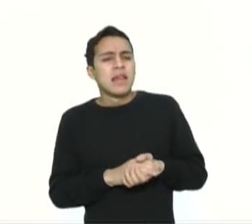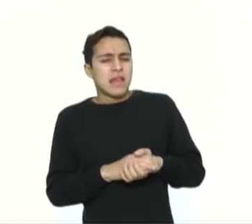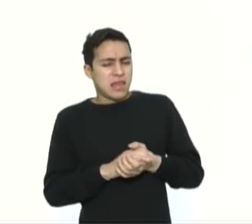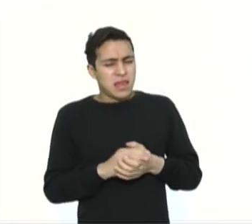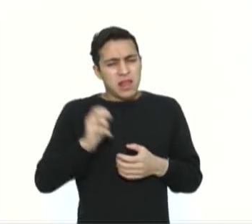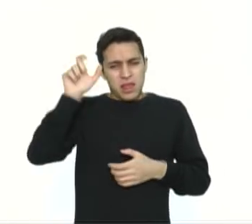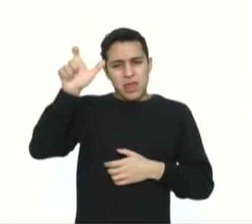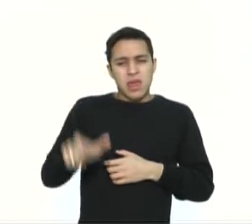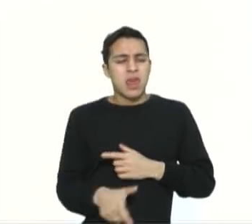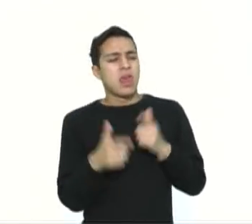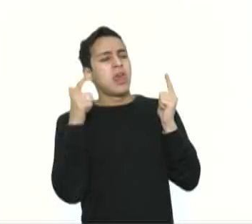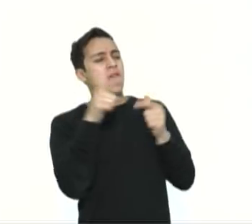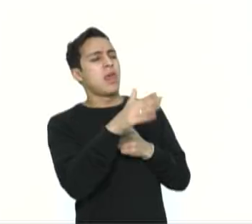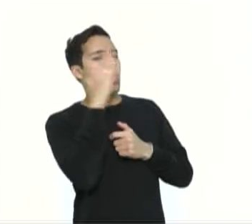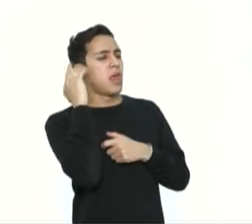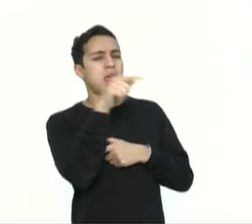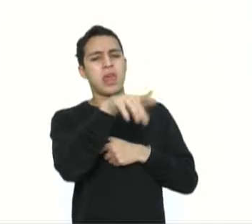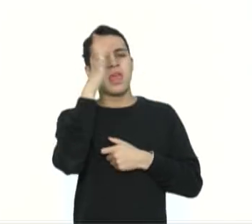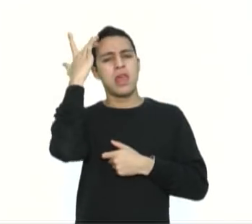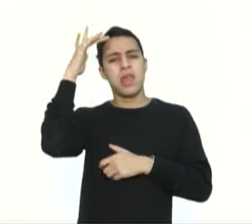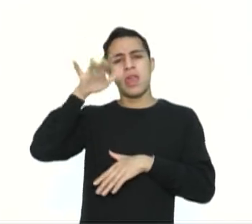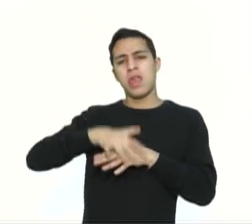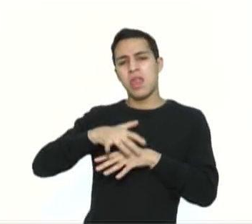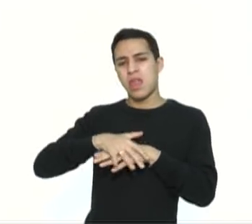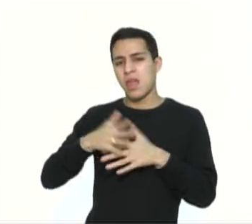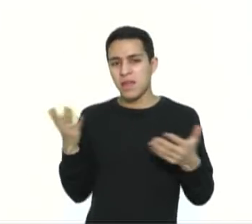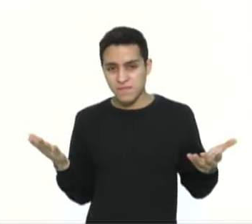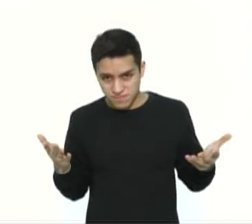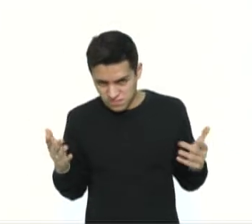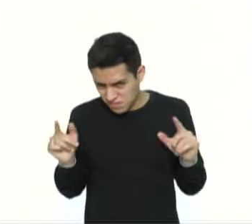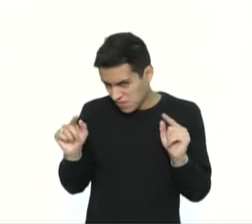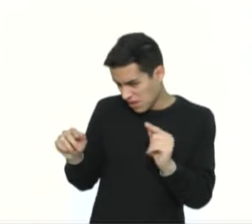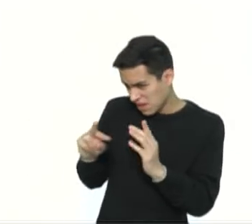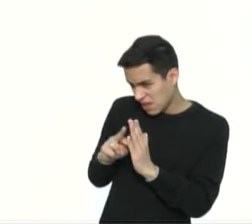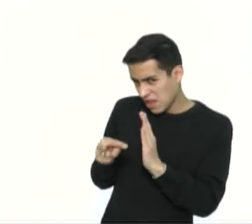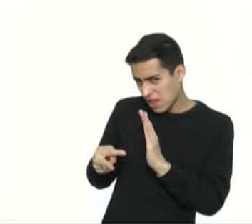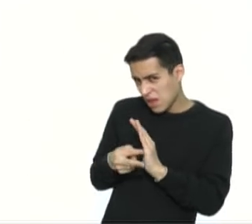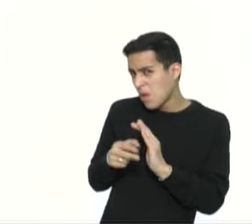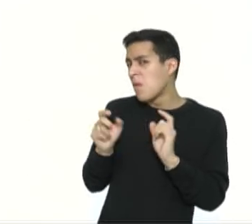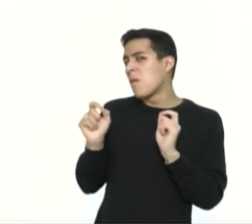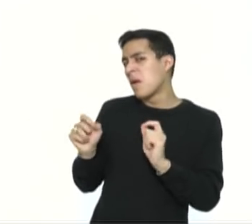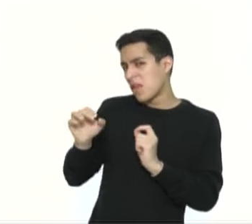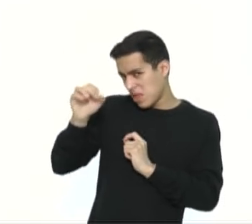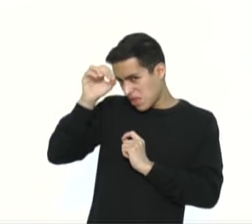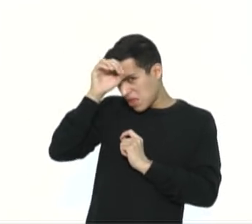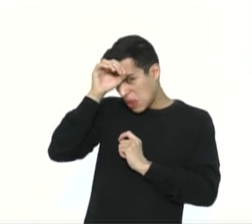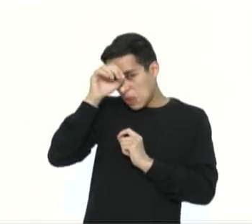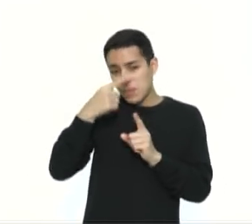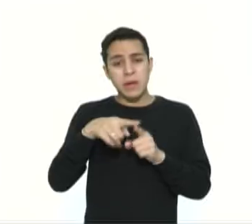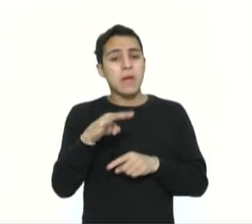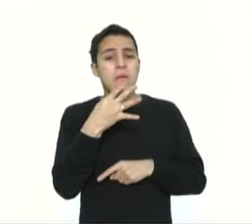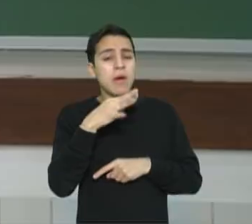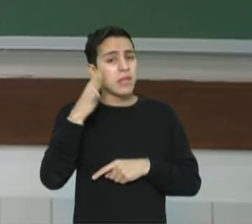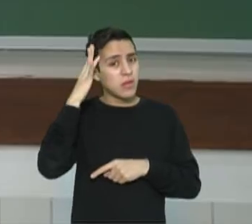de burro quando ele não sabe matemática? É sinal de ignorância quanto à teoria de